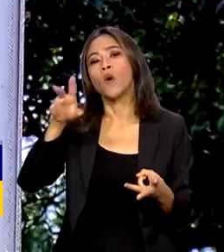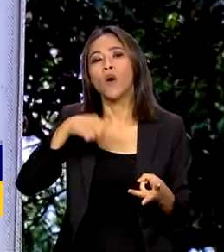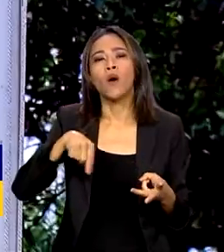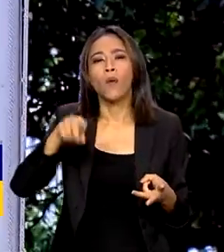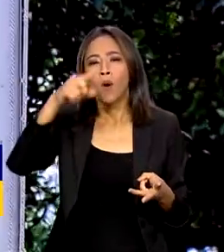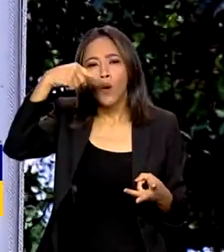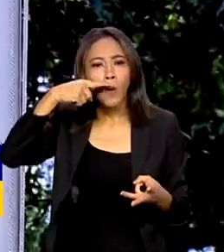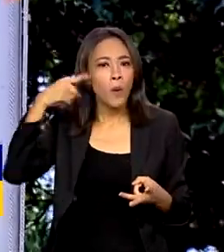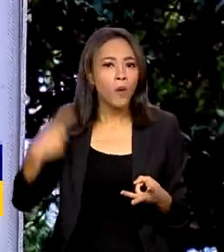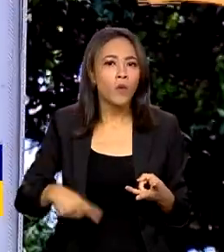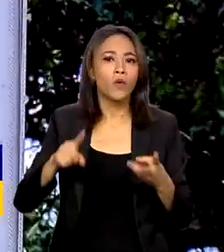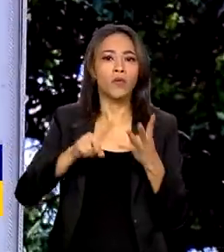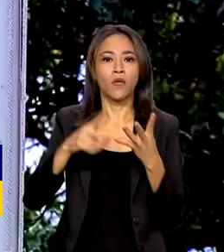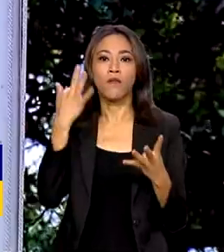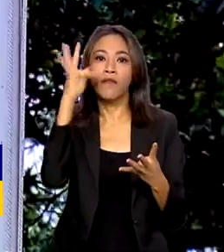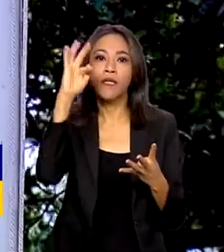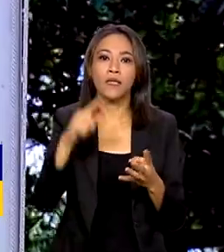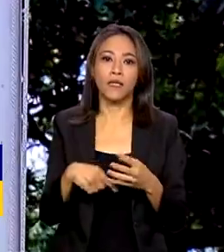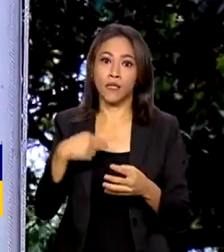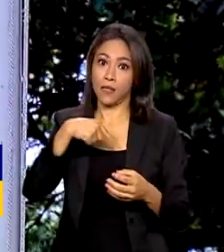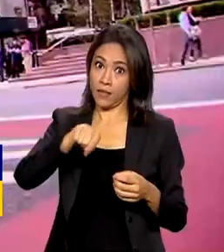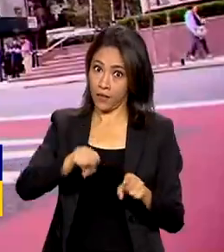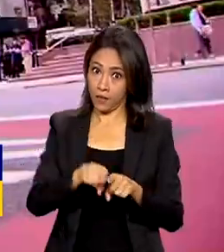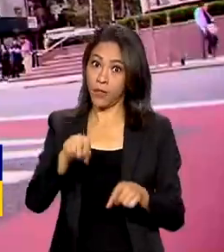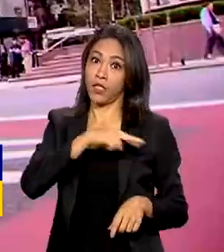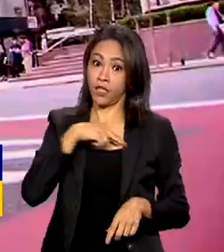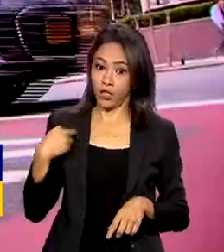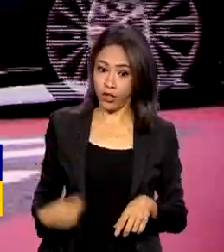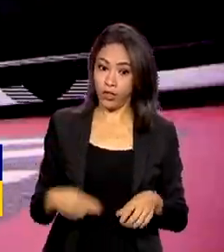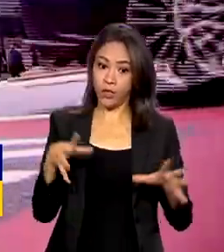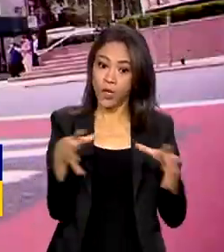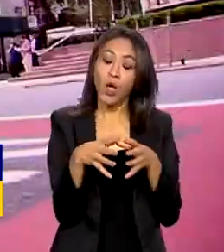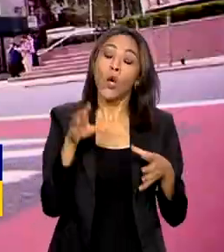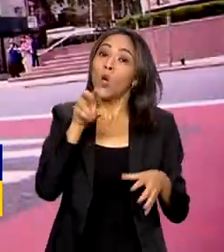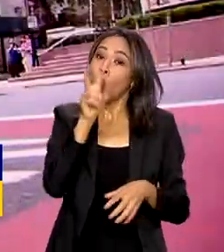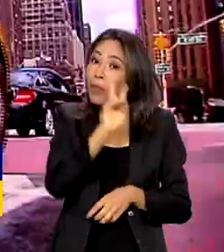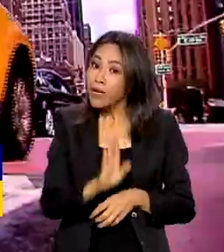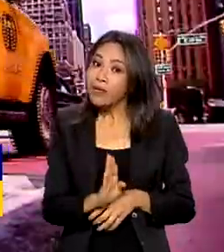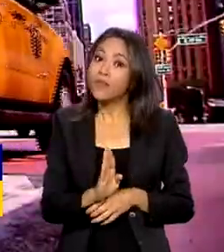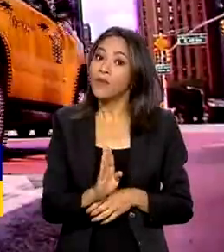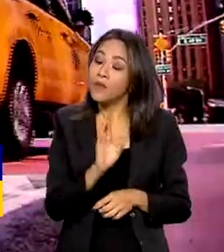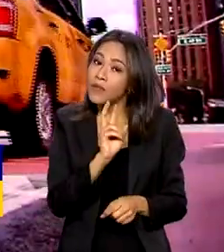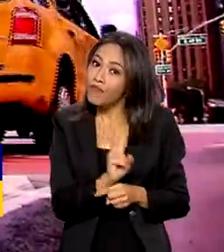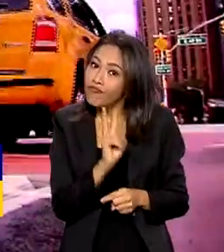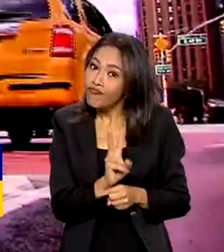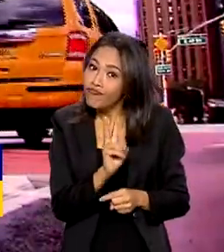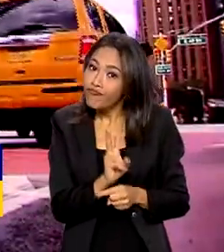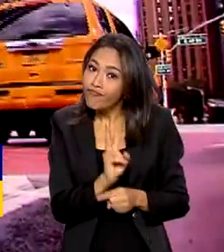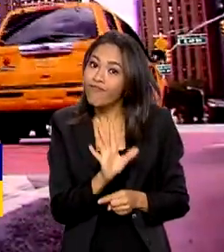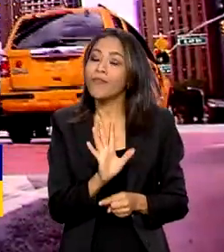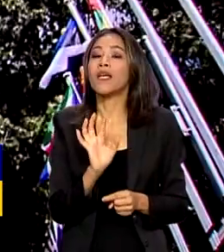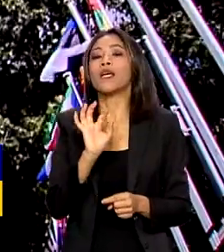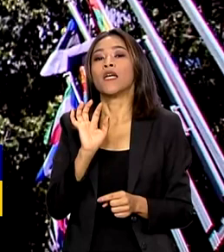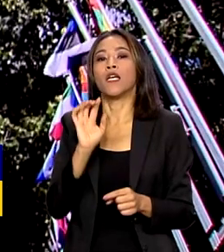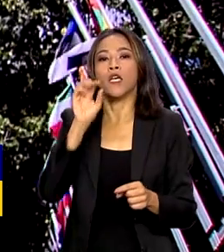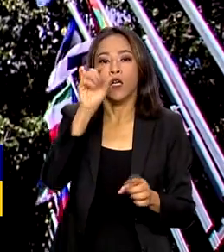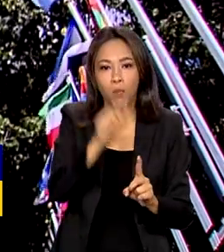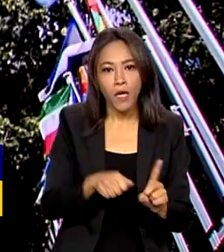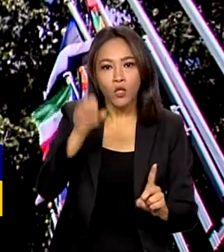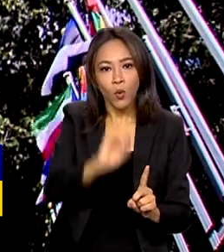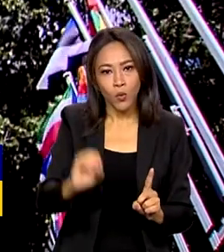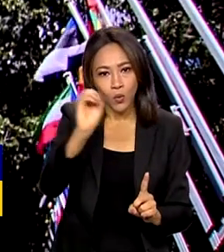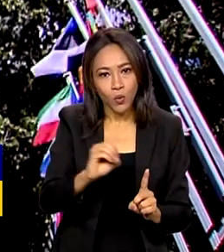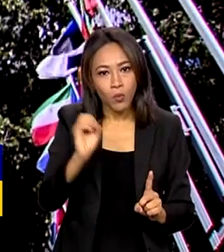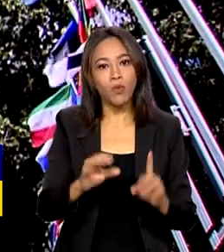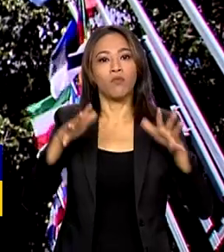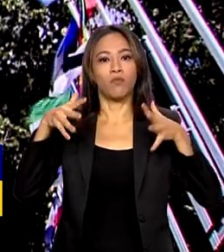O Brasil possui um acento não permanente no grupo até dezembro deste ano e em outubro assumirá a presidência